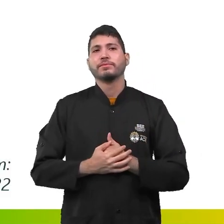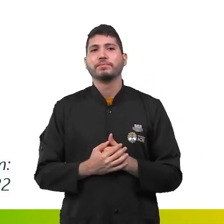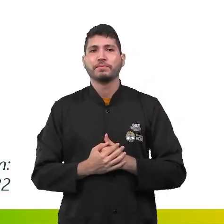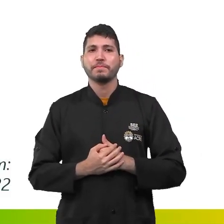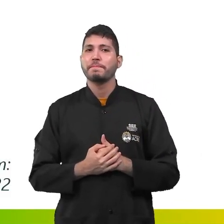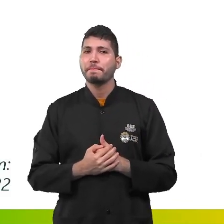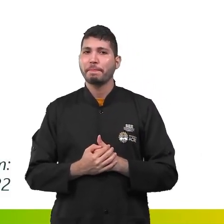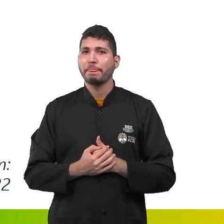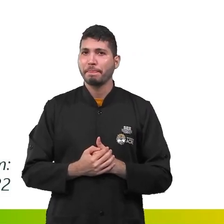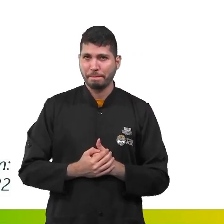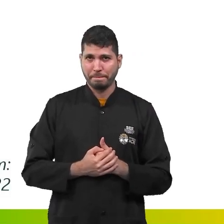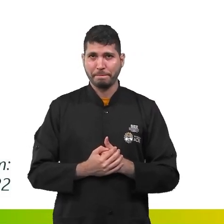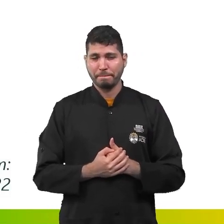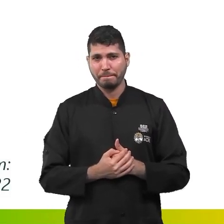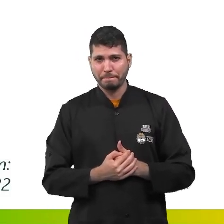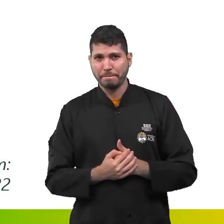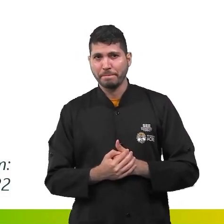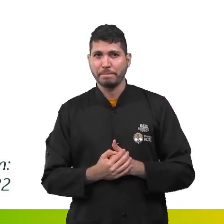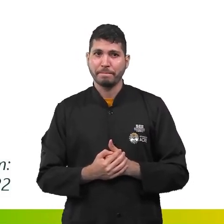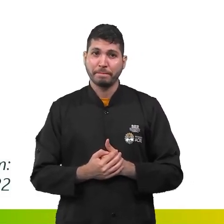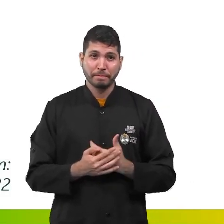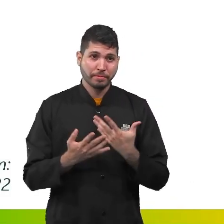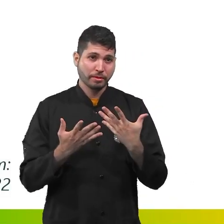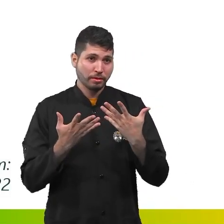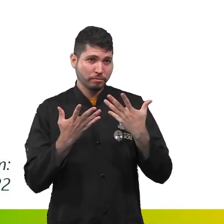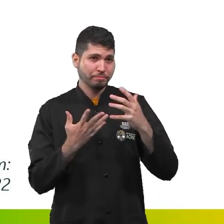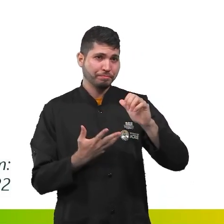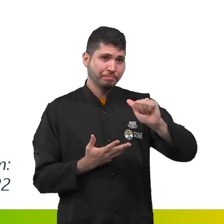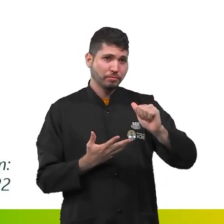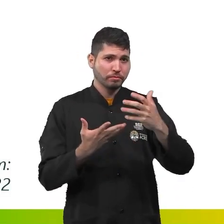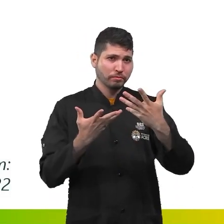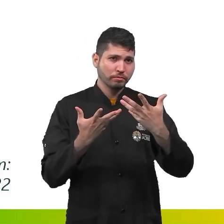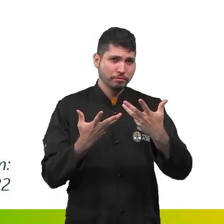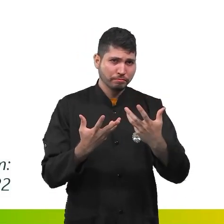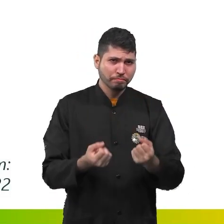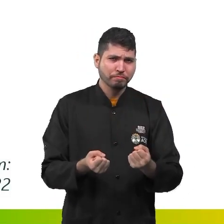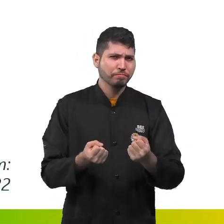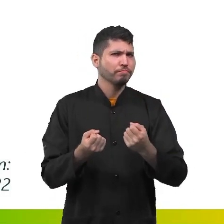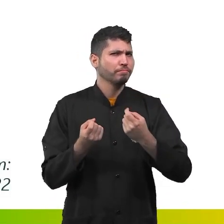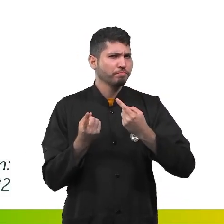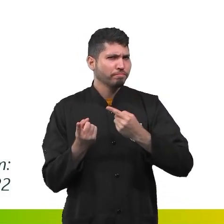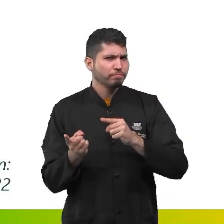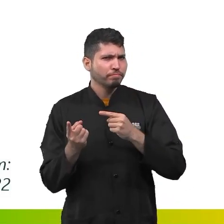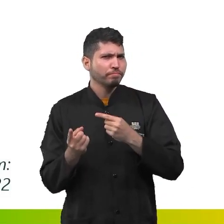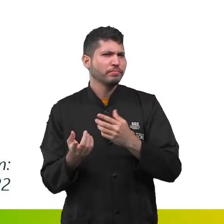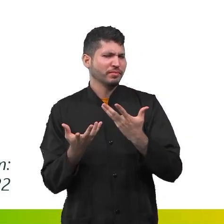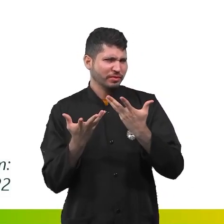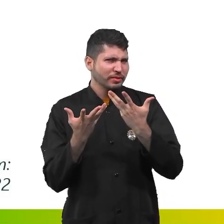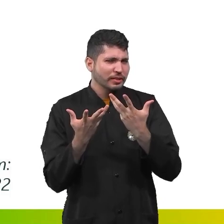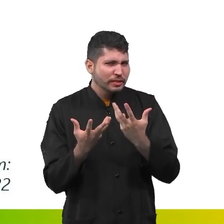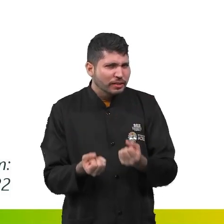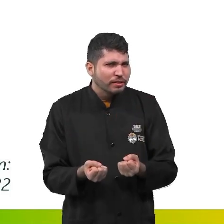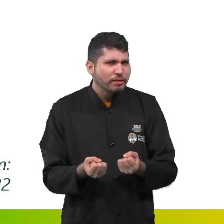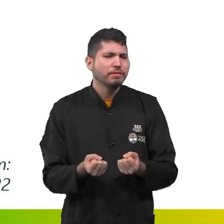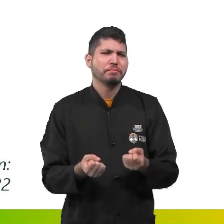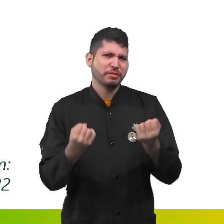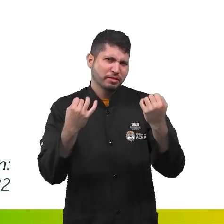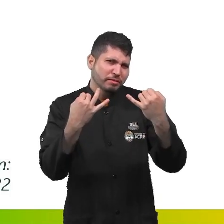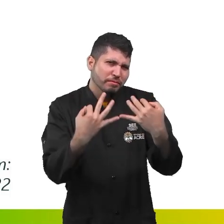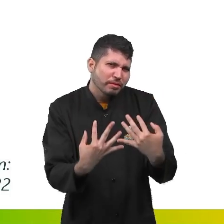reside em quê? Aceitação imediata da provocação? Houve uma aceitação, mas é isso que causa